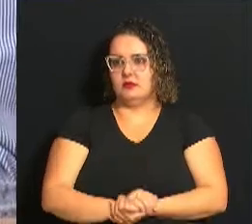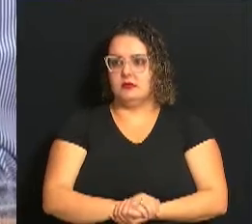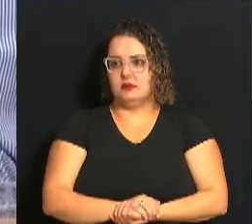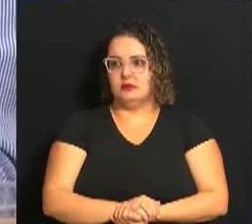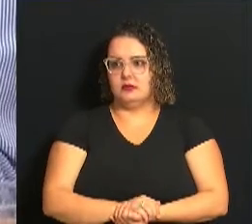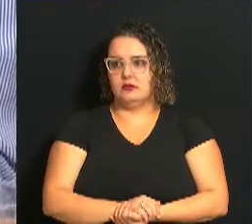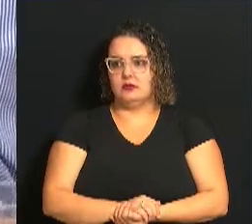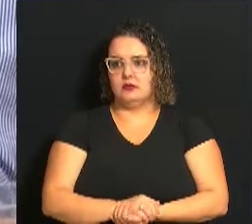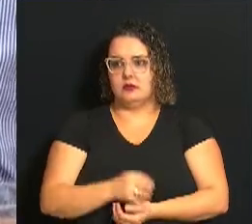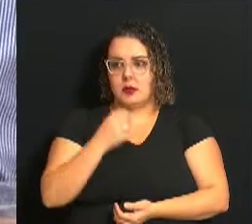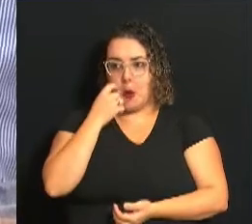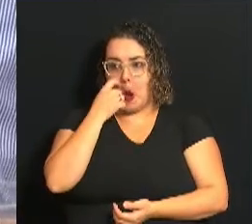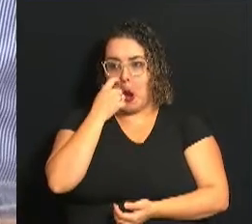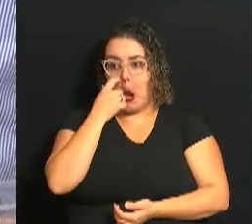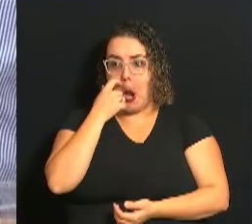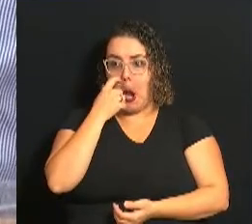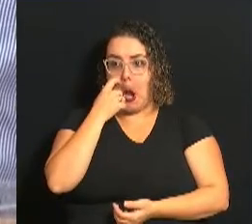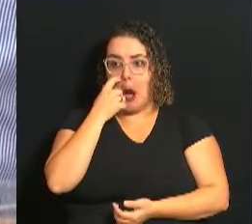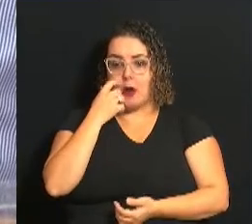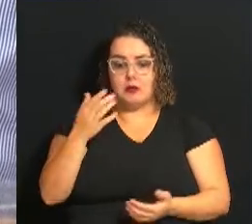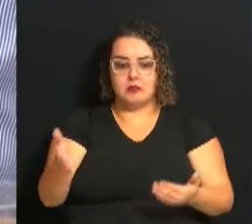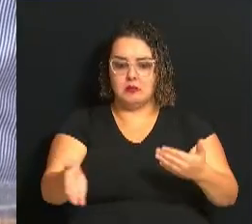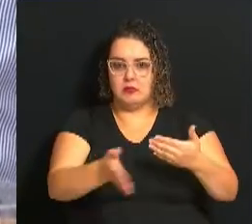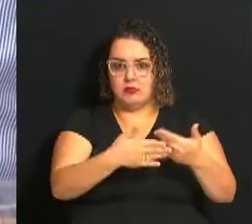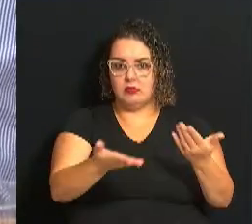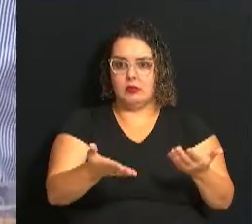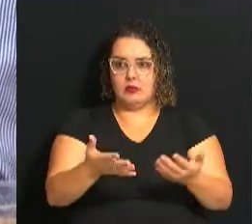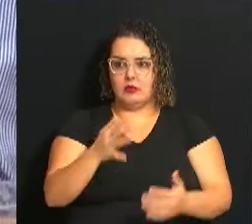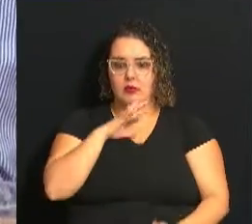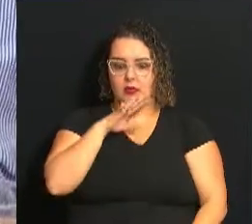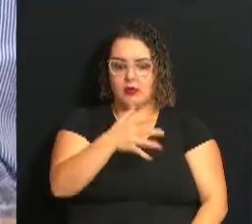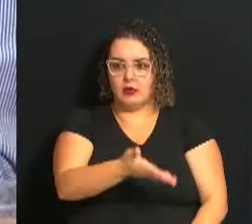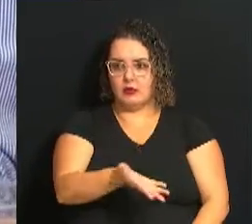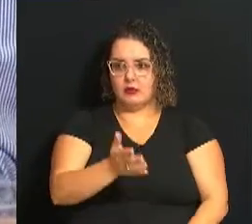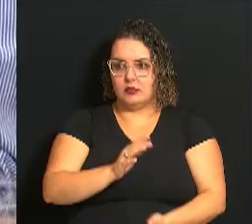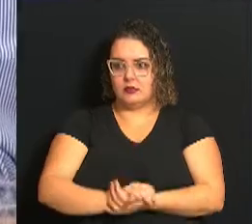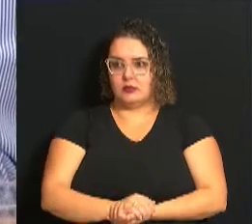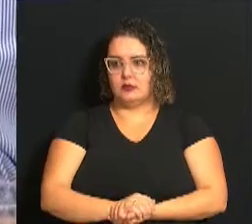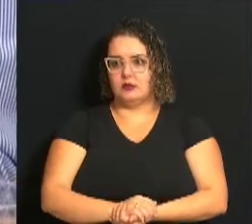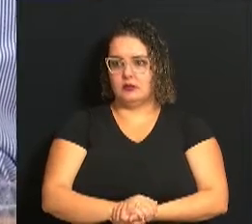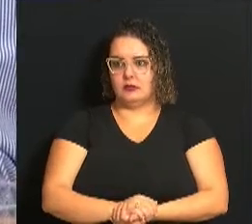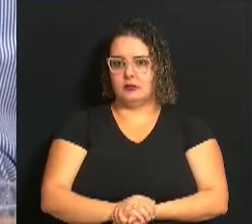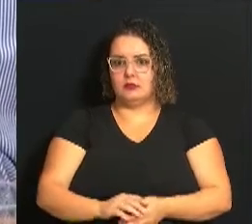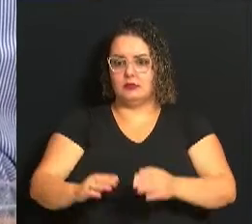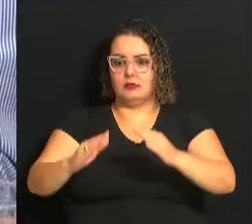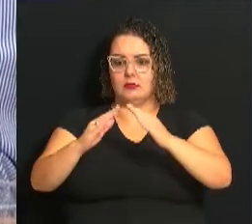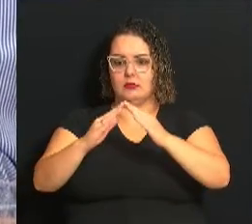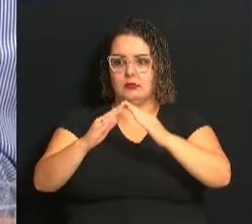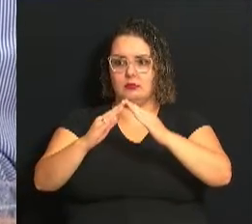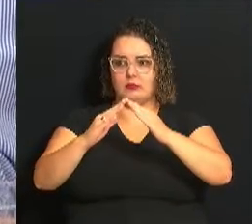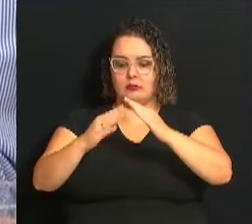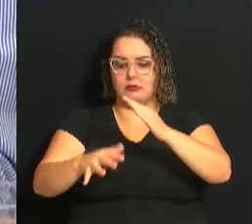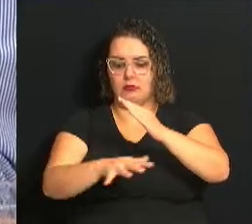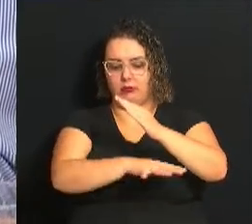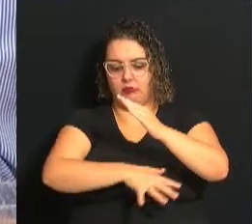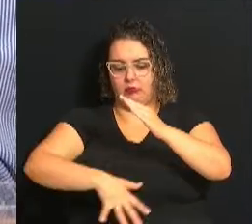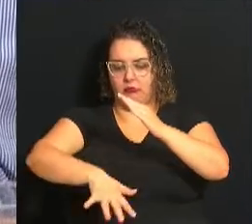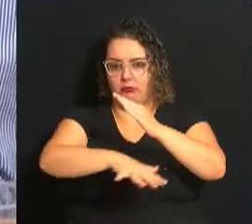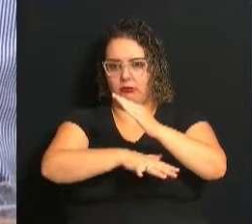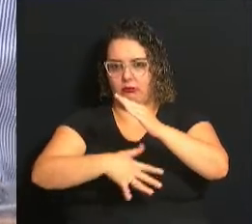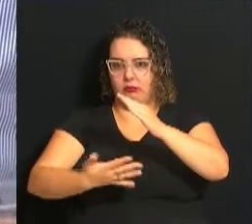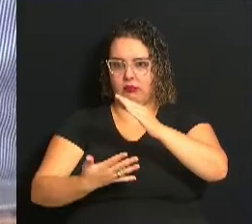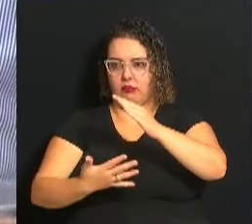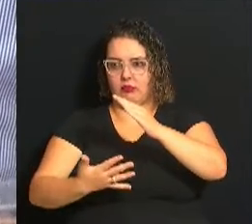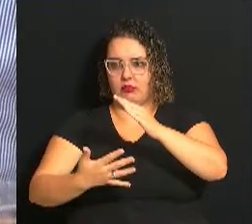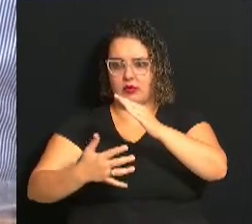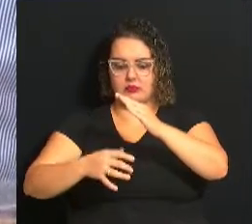aquele caixote, fica um caixão perdido horroroso ali, né? Você fica com um prédio debaixo da casa ali, totalmente...